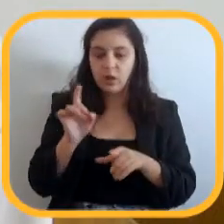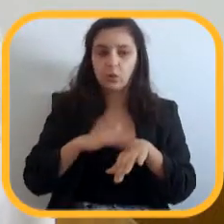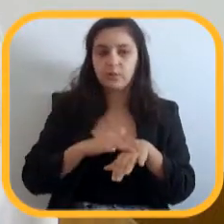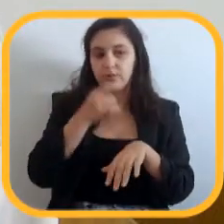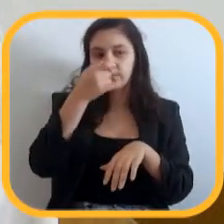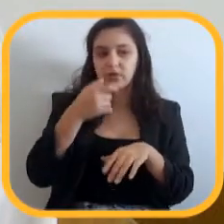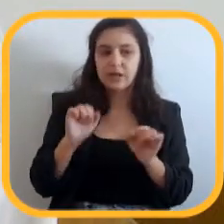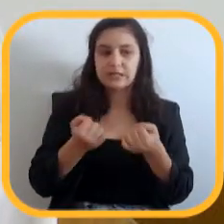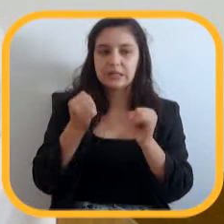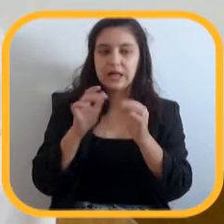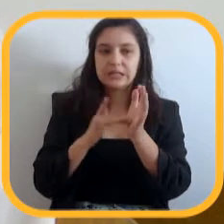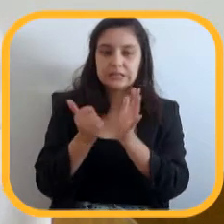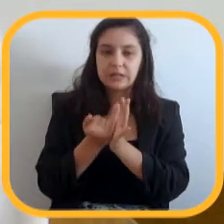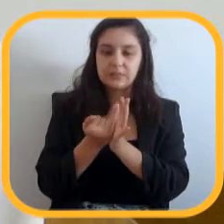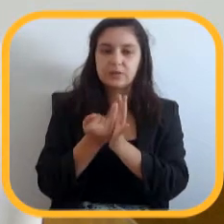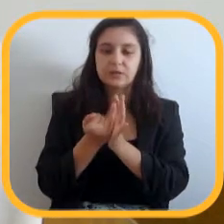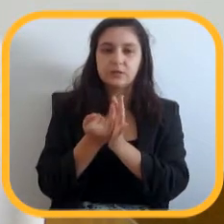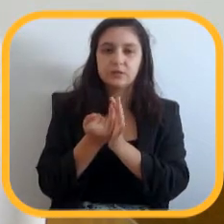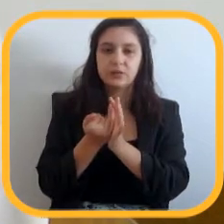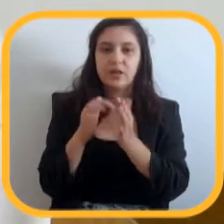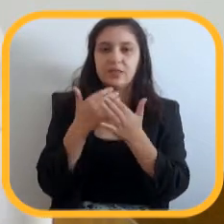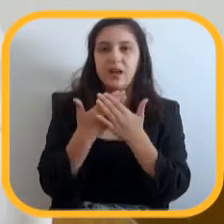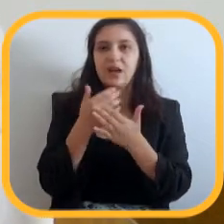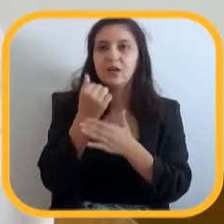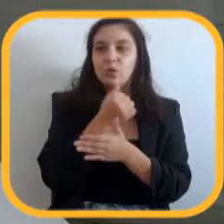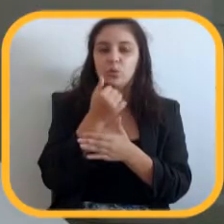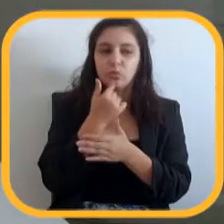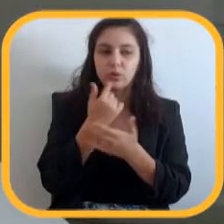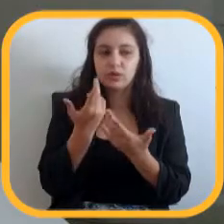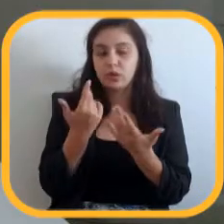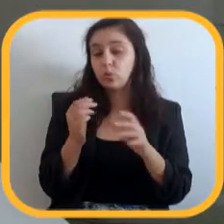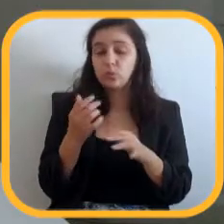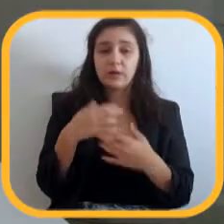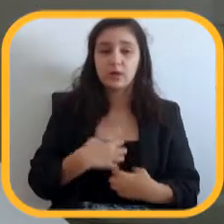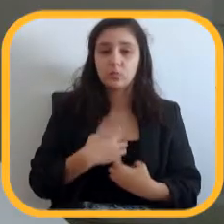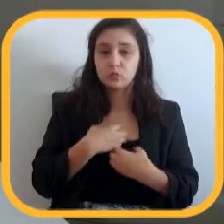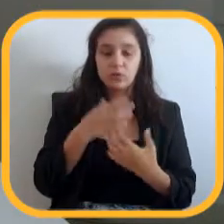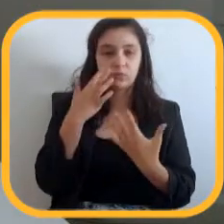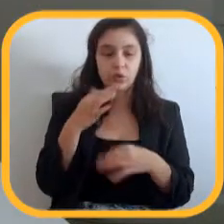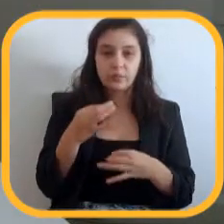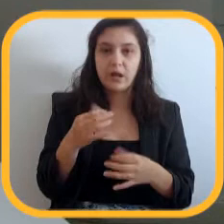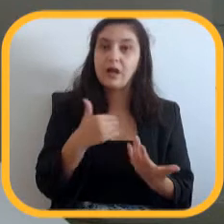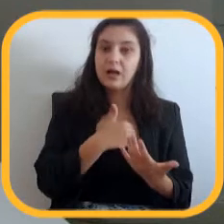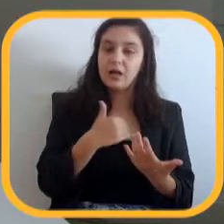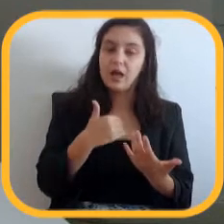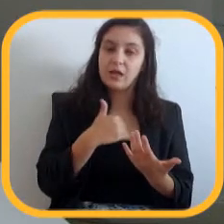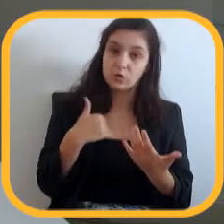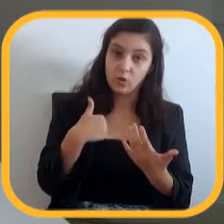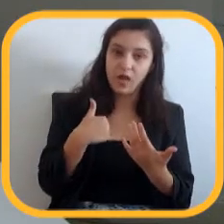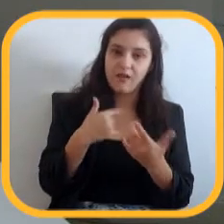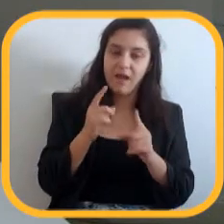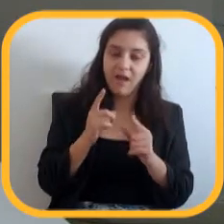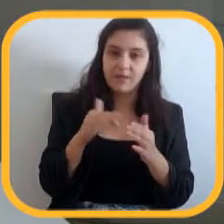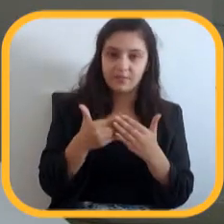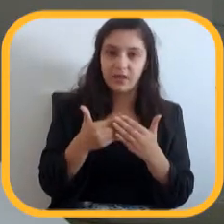uma pessoa que tem ansiedade está sempre num certo nível de sofrimento. Como uma emoção normal, a ansiedade é saudável, uma